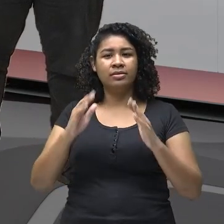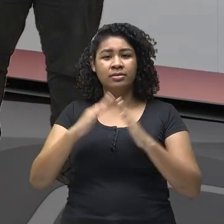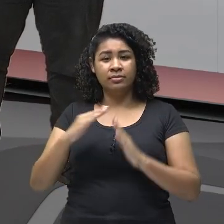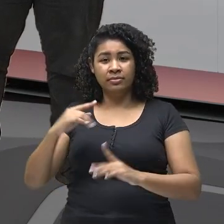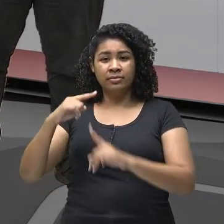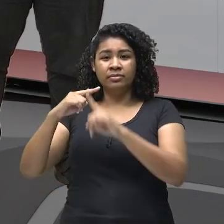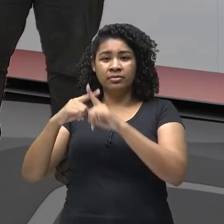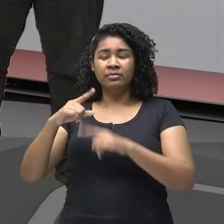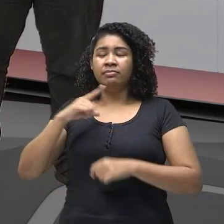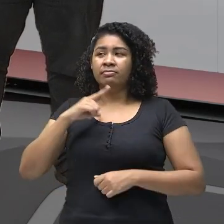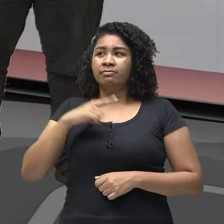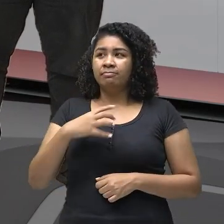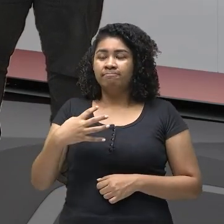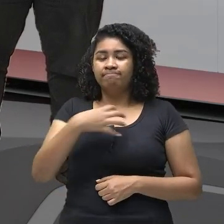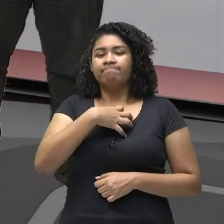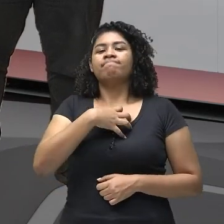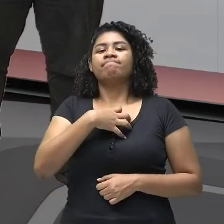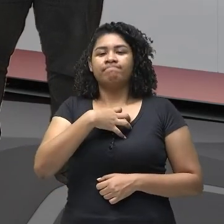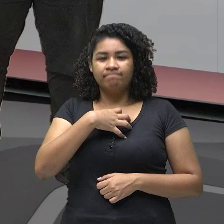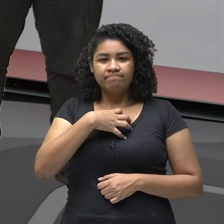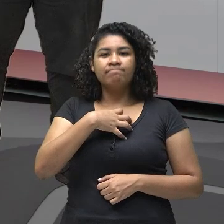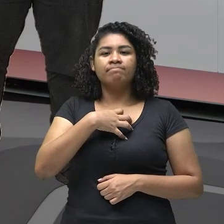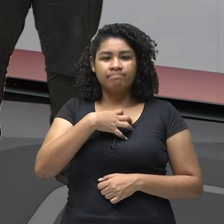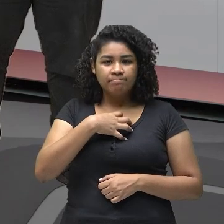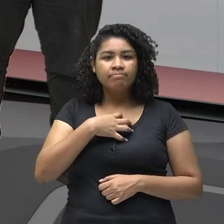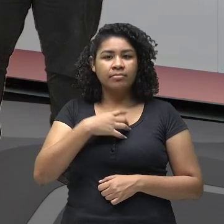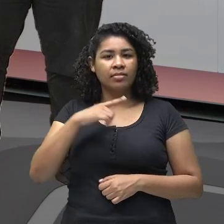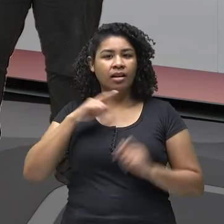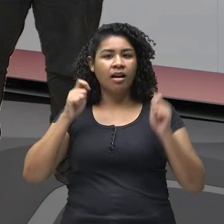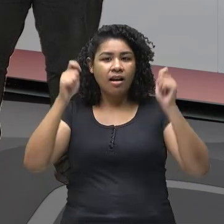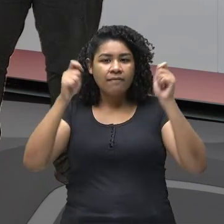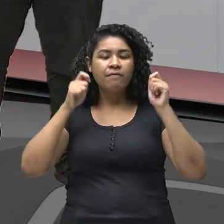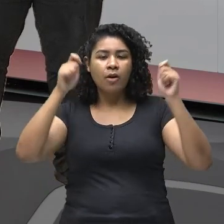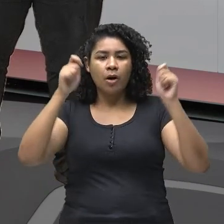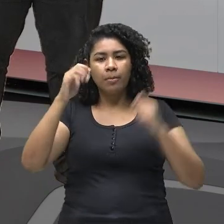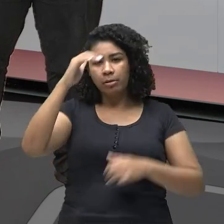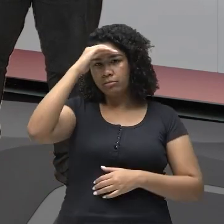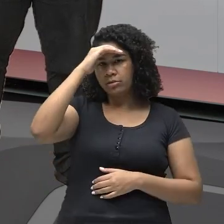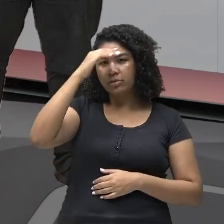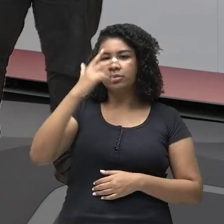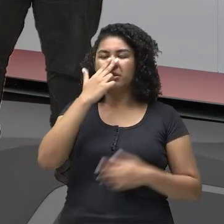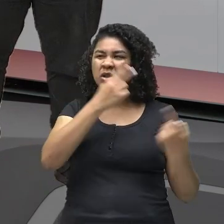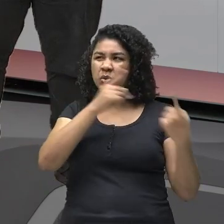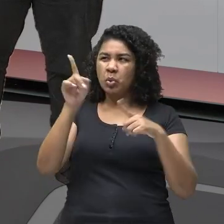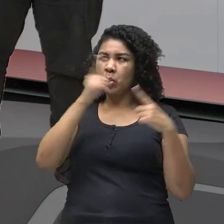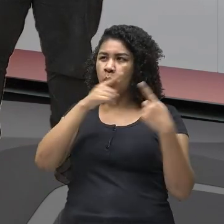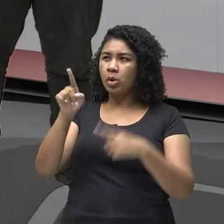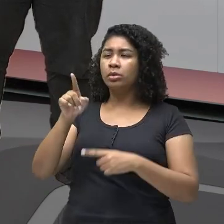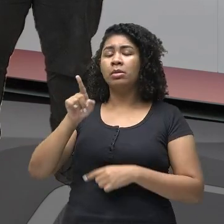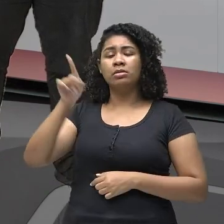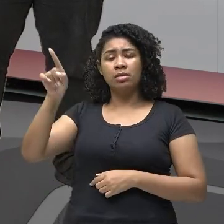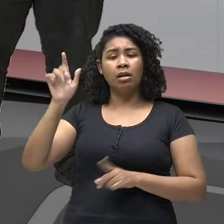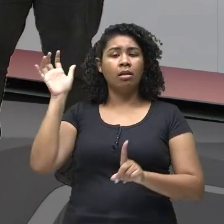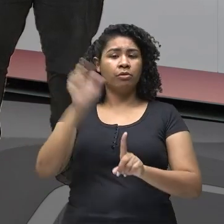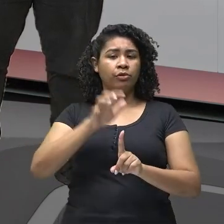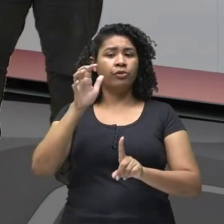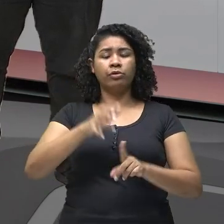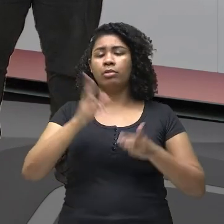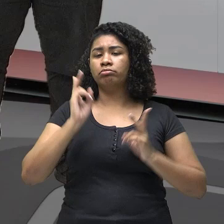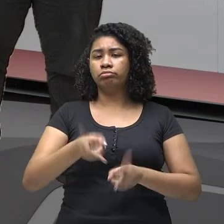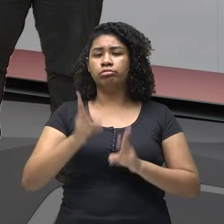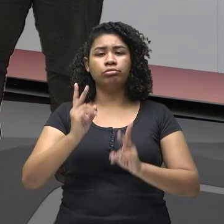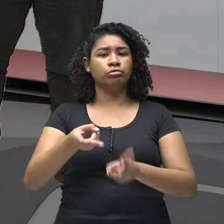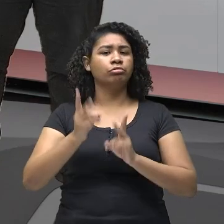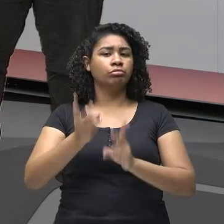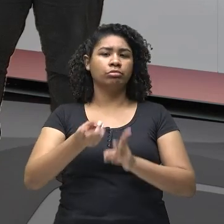Reforma Protestante, ela ainda continuava tendo uma importância muito grande nas decisões políticas de muitos estados nacionais